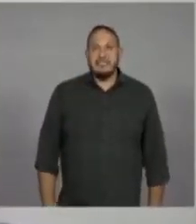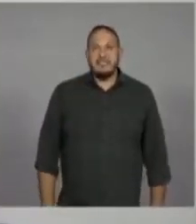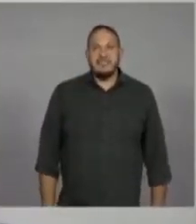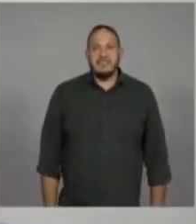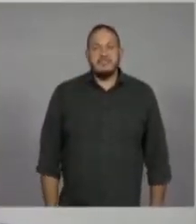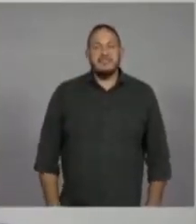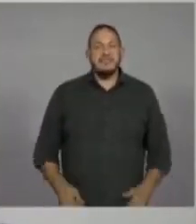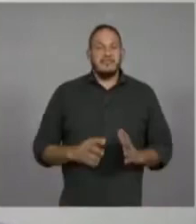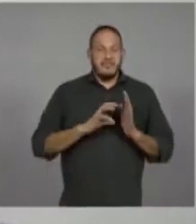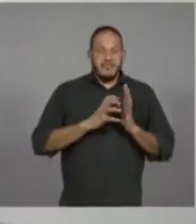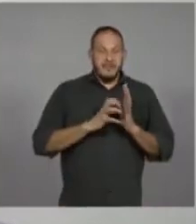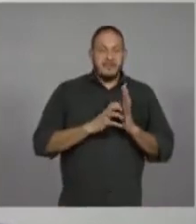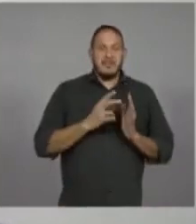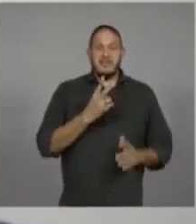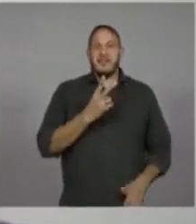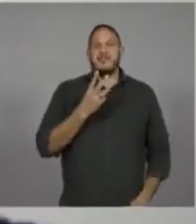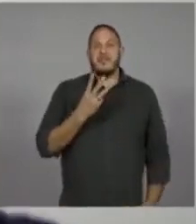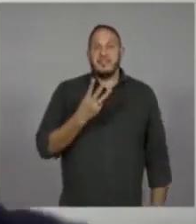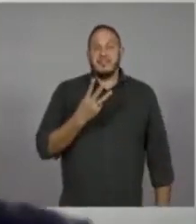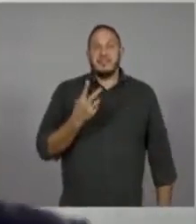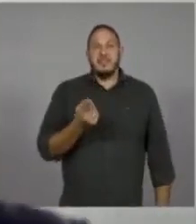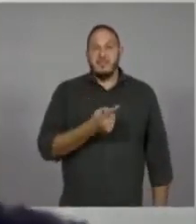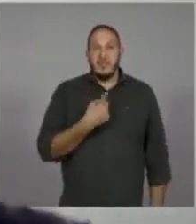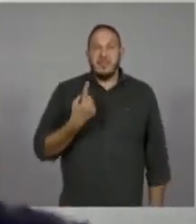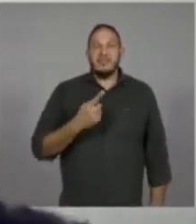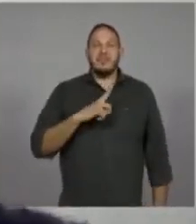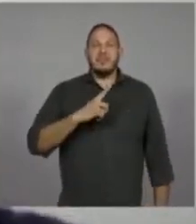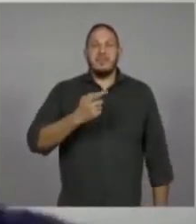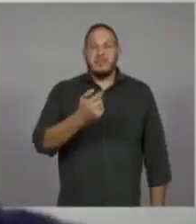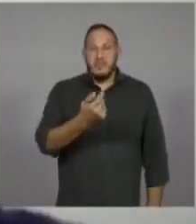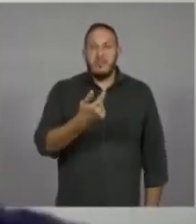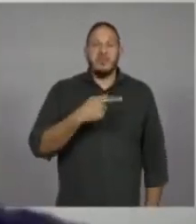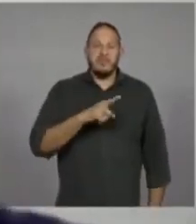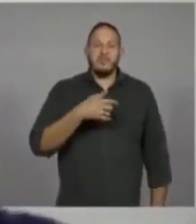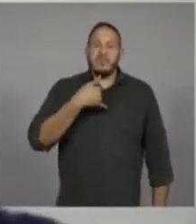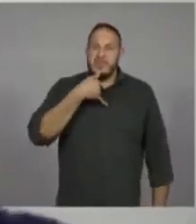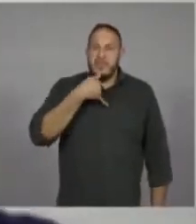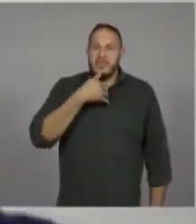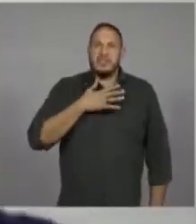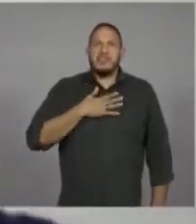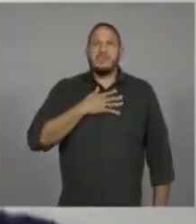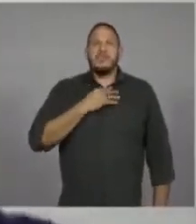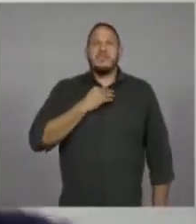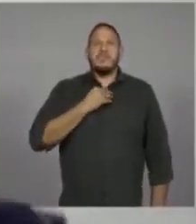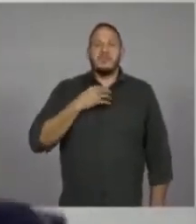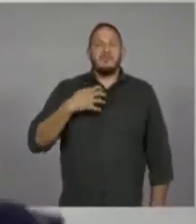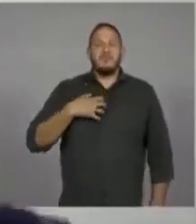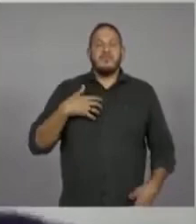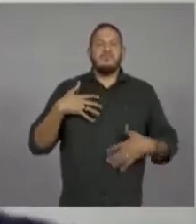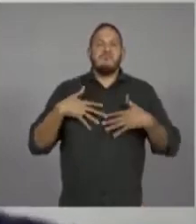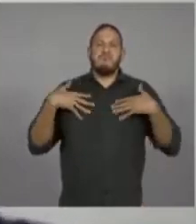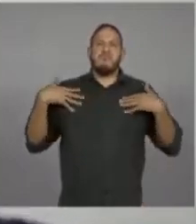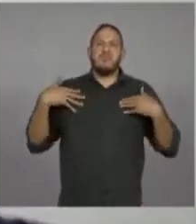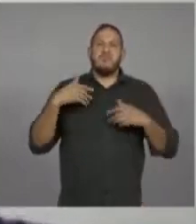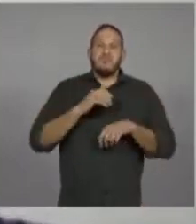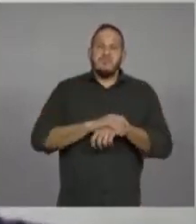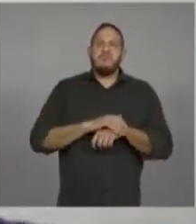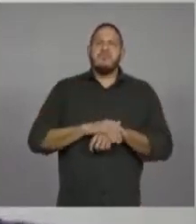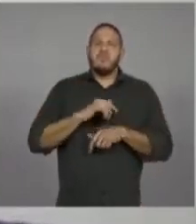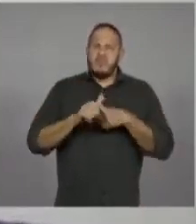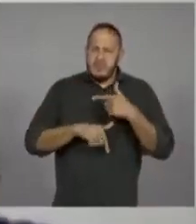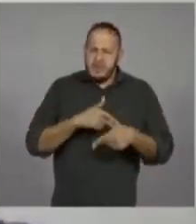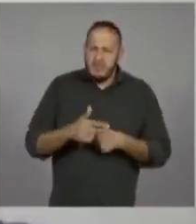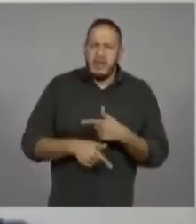bancada do Cidadania não elegeu ninguém, e isso também é muito triste para mim. Tinha muito orgulho do trabalho, tem, né? Do trabalho da